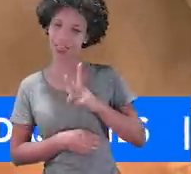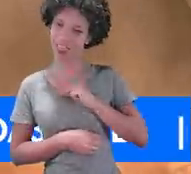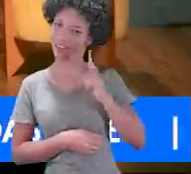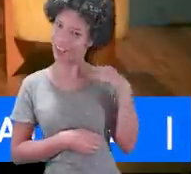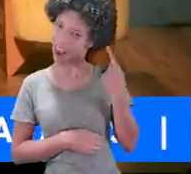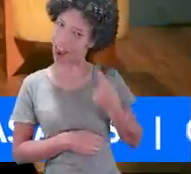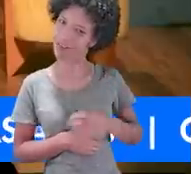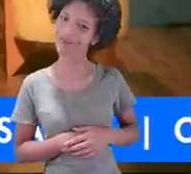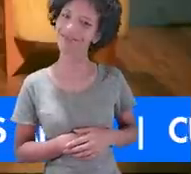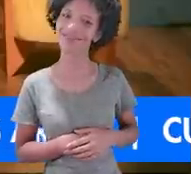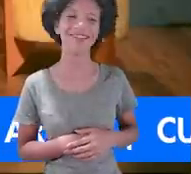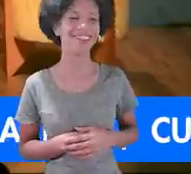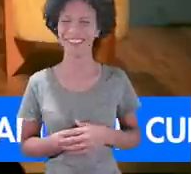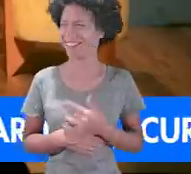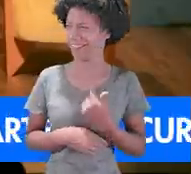louco.